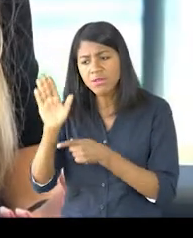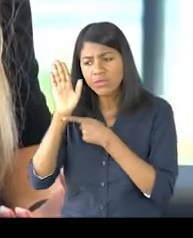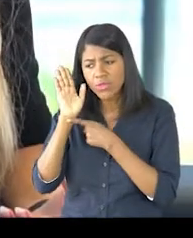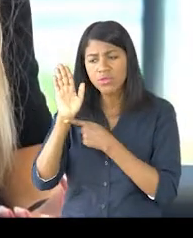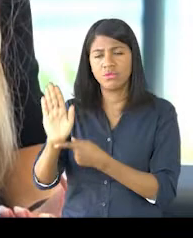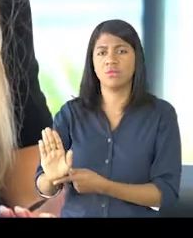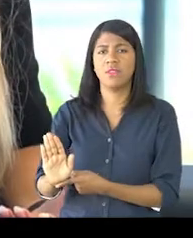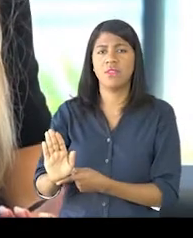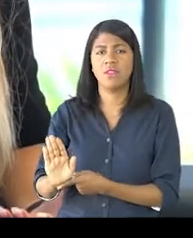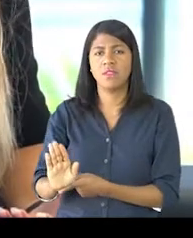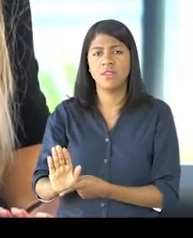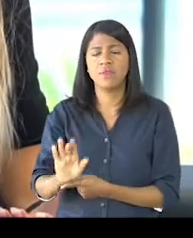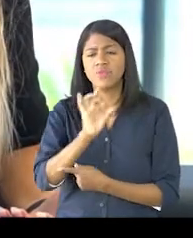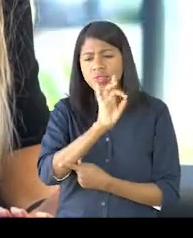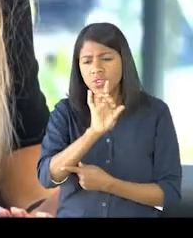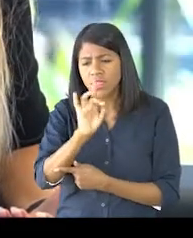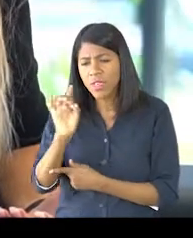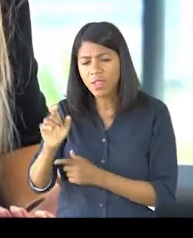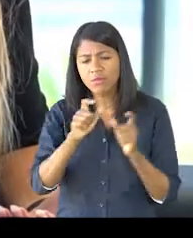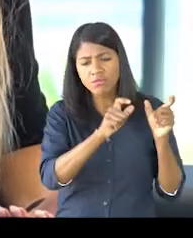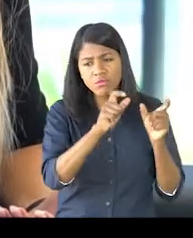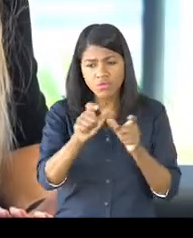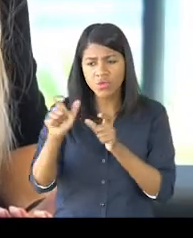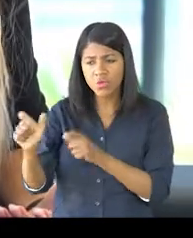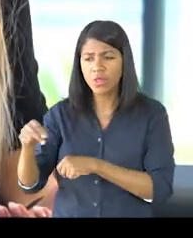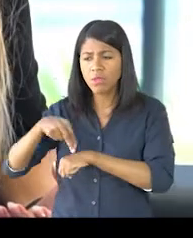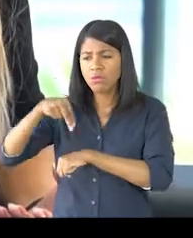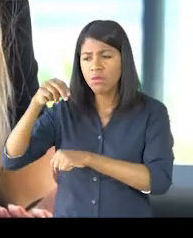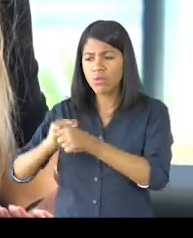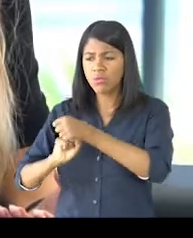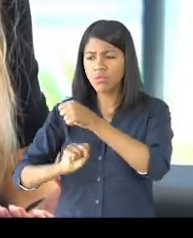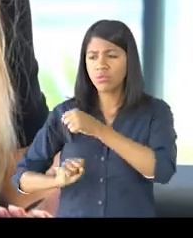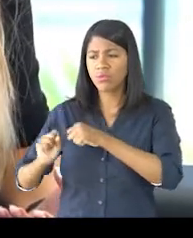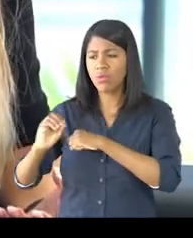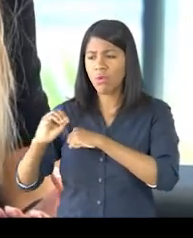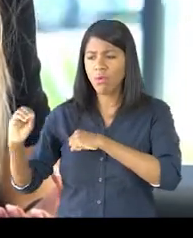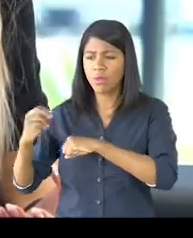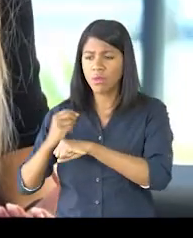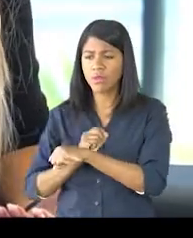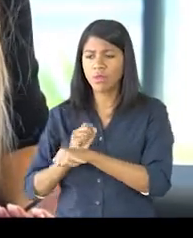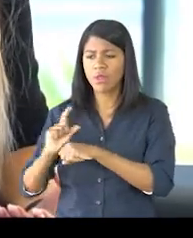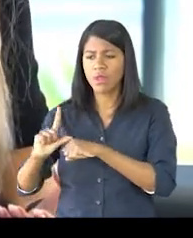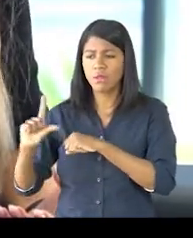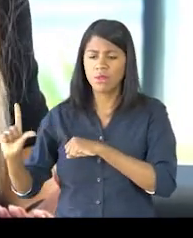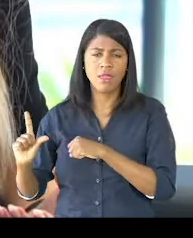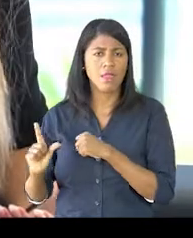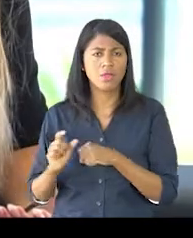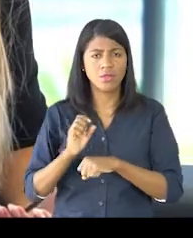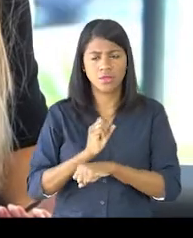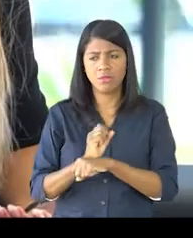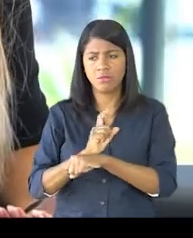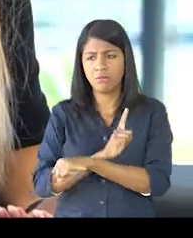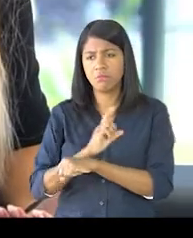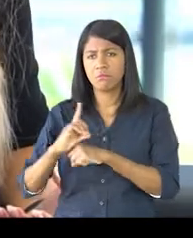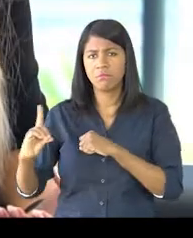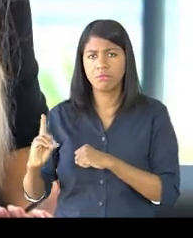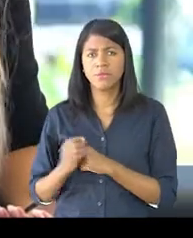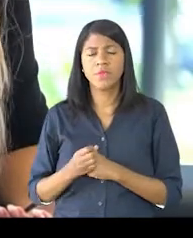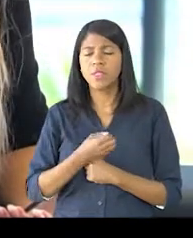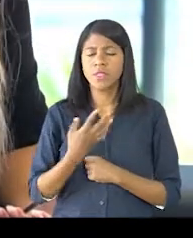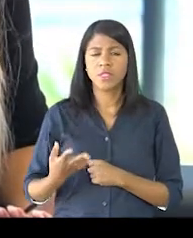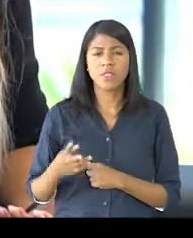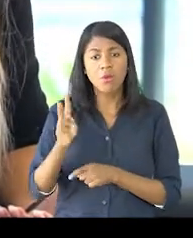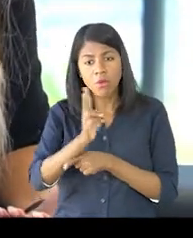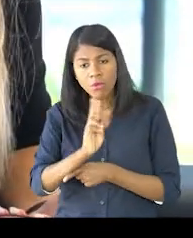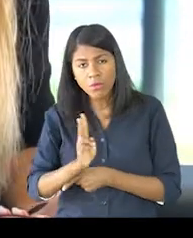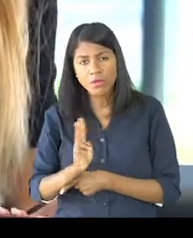mais precisam, camarote, elas estão lá no, nos seus bairros, nas suas regiões, afastadas do centro da cidade. Estão hoje vendo